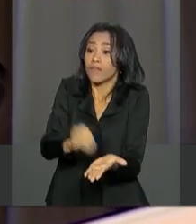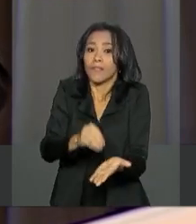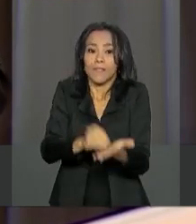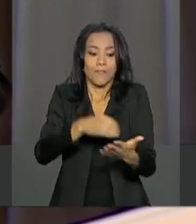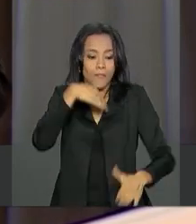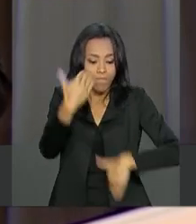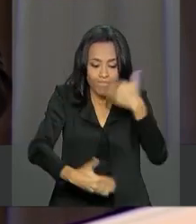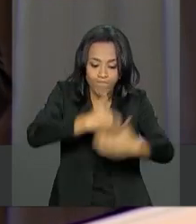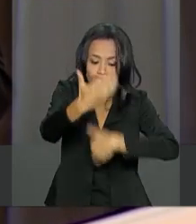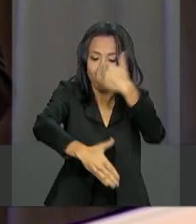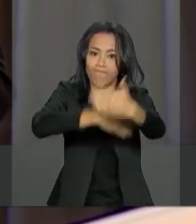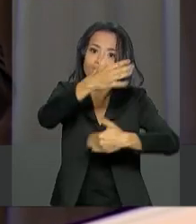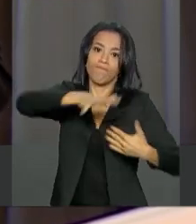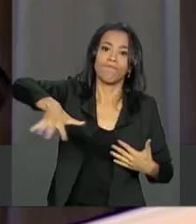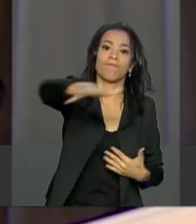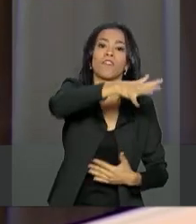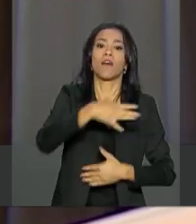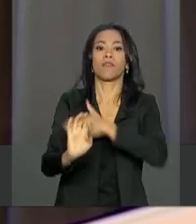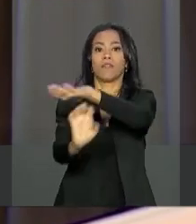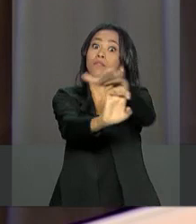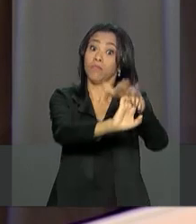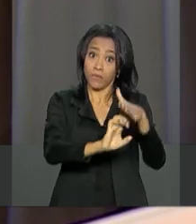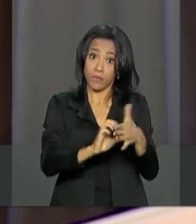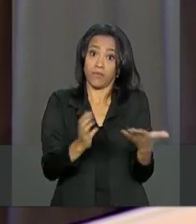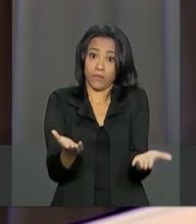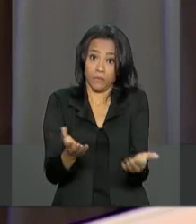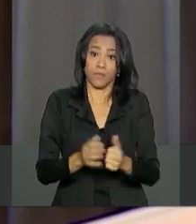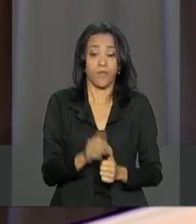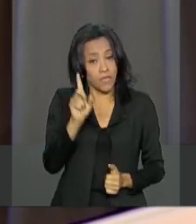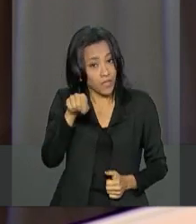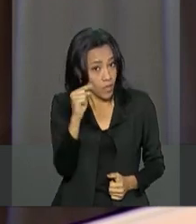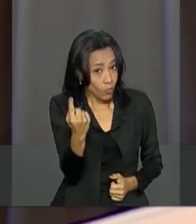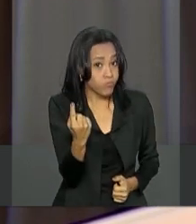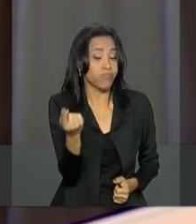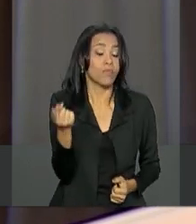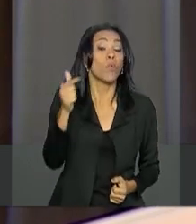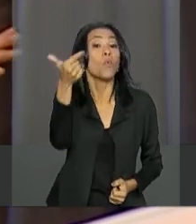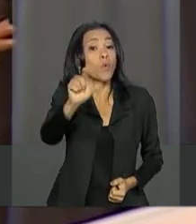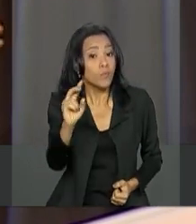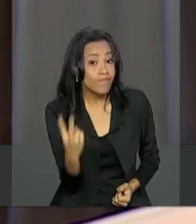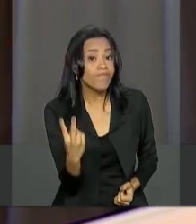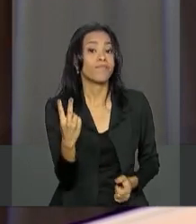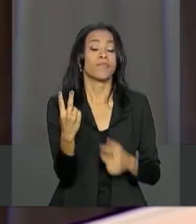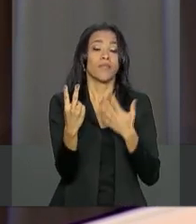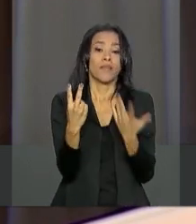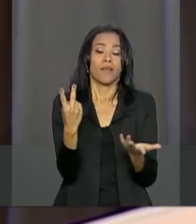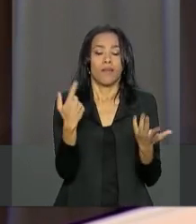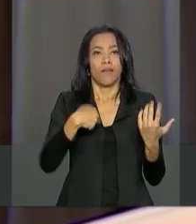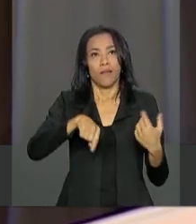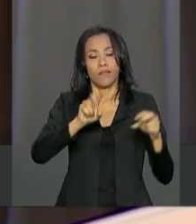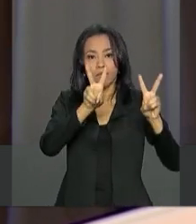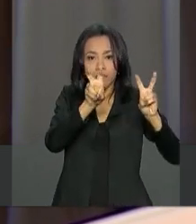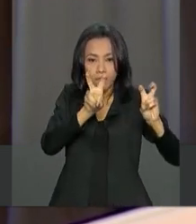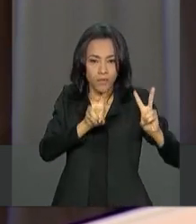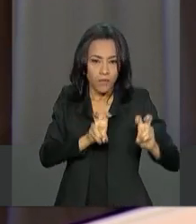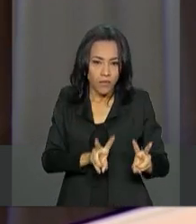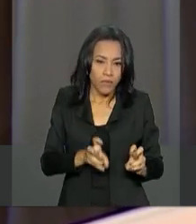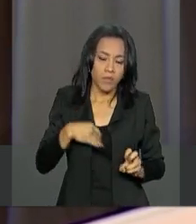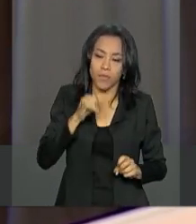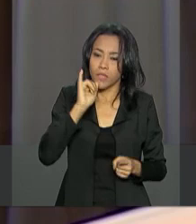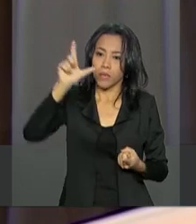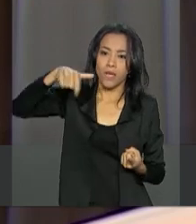da atividade empresarial. Este é um ponto. O outro ponto é que, naqueles temas mais recorrentes, como